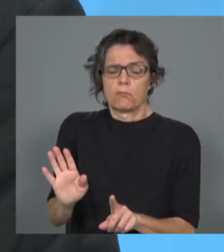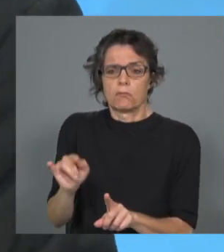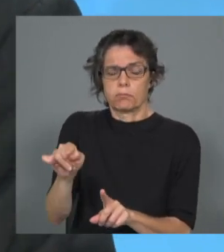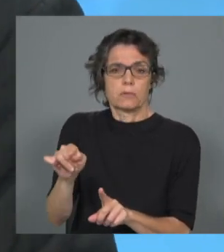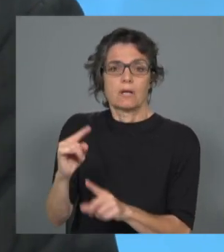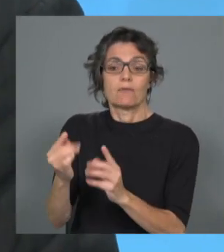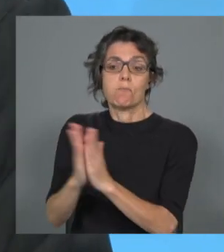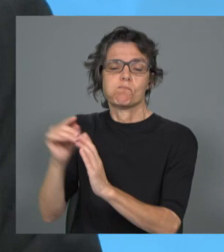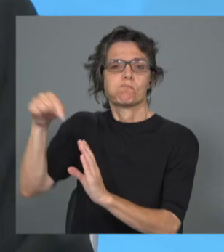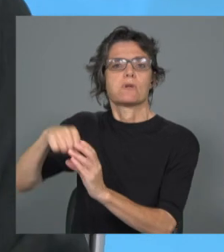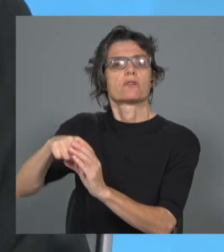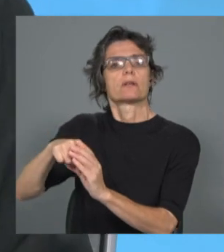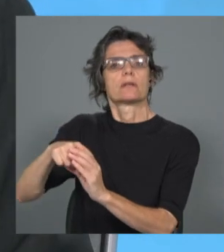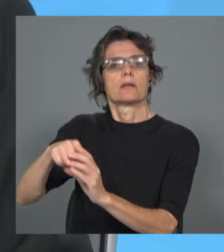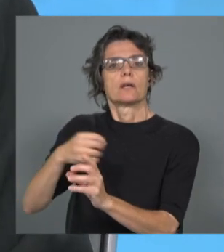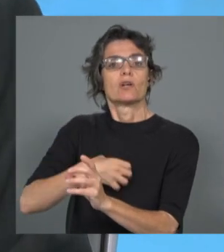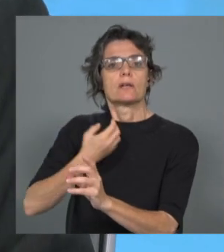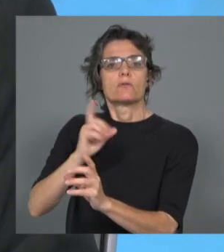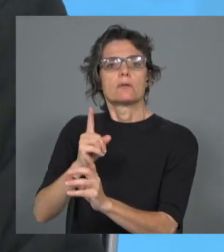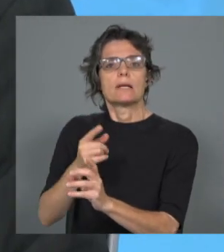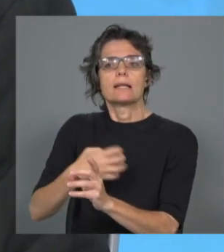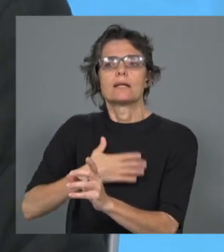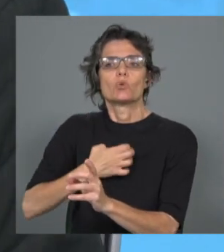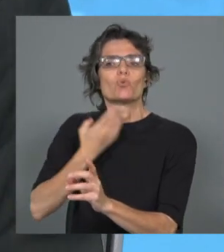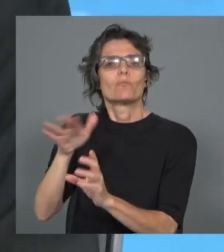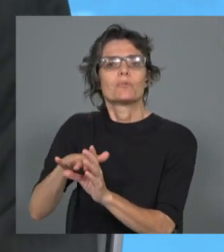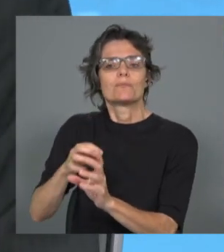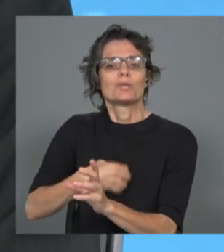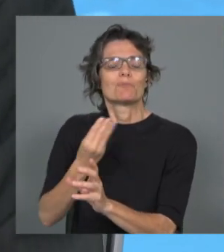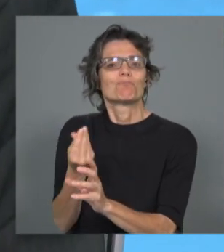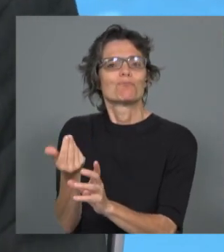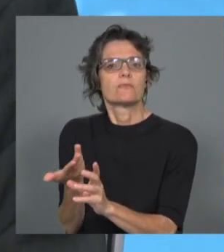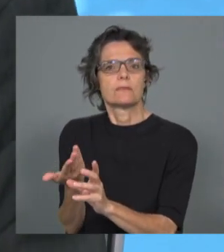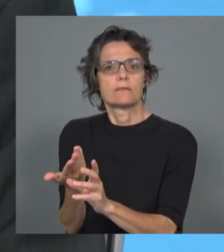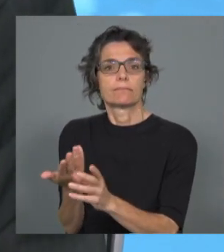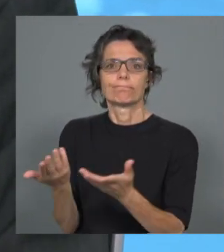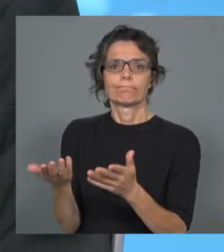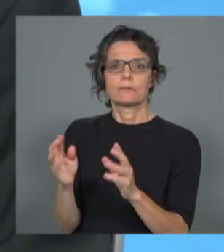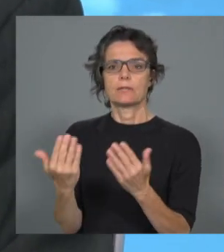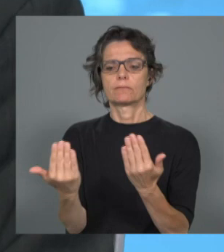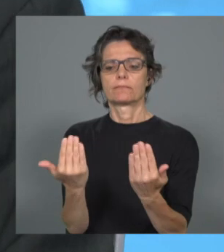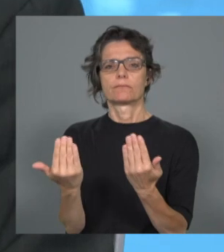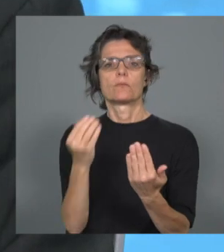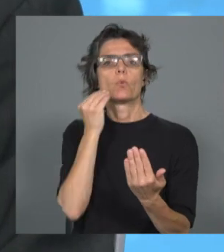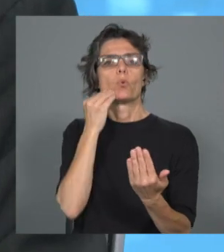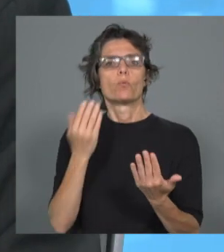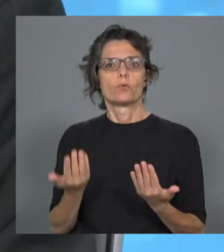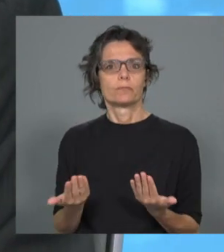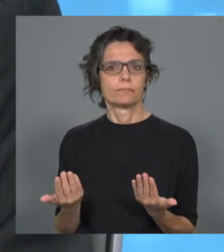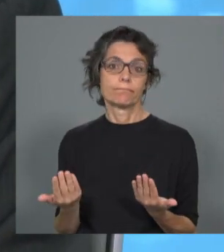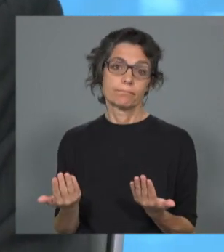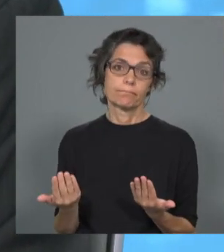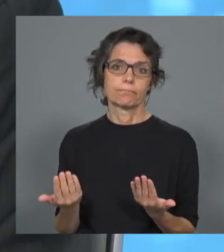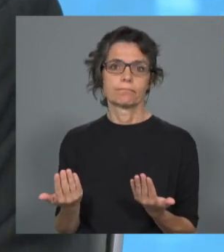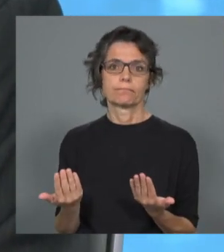participativa nas decisões que são importantes para a vida da igreja. Agora, como há bocadinho já se sublinhava, tudo isso